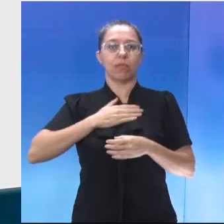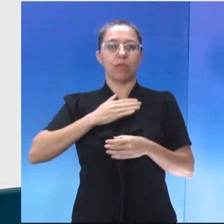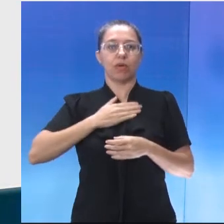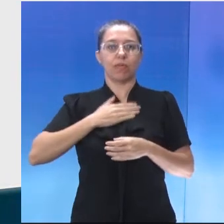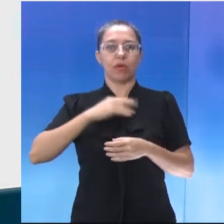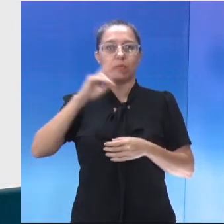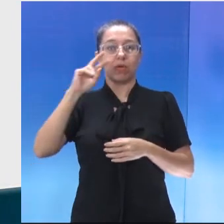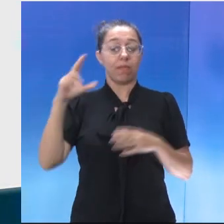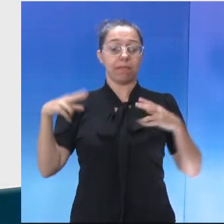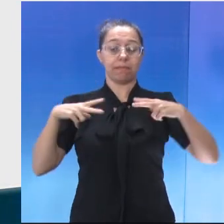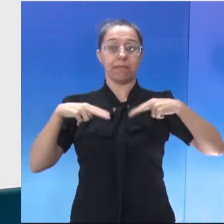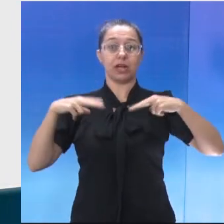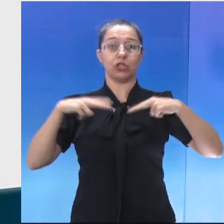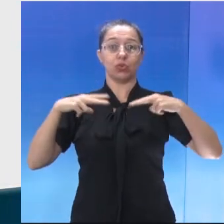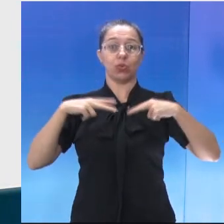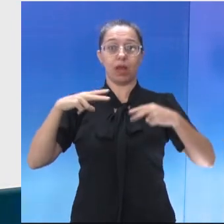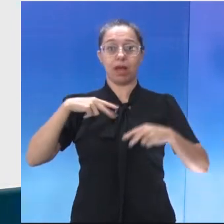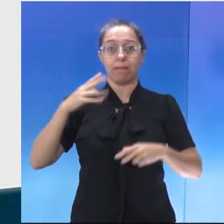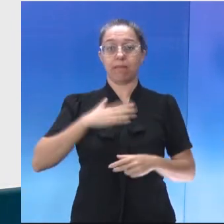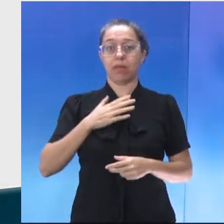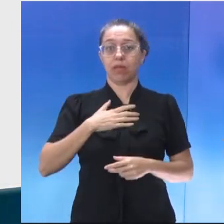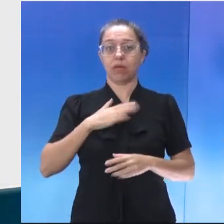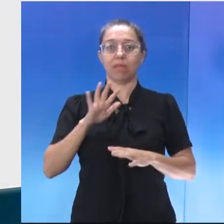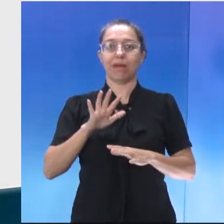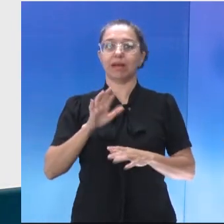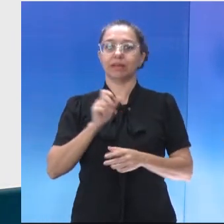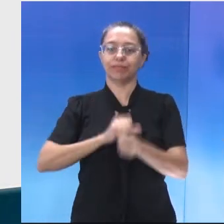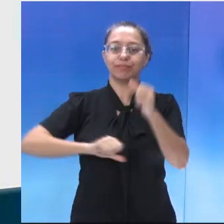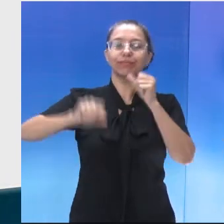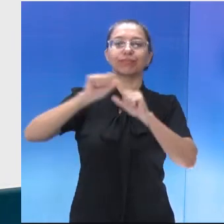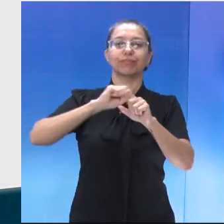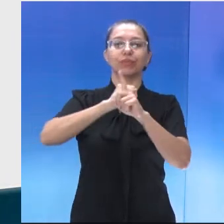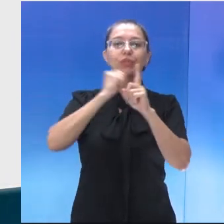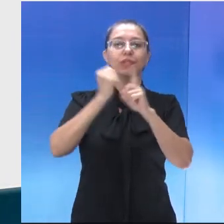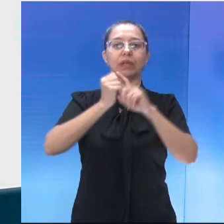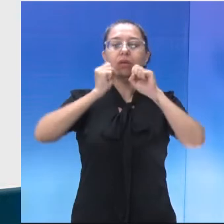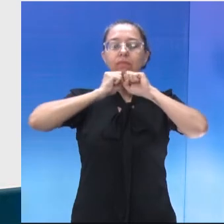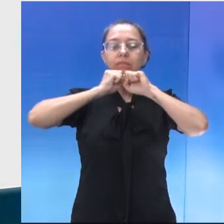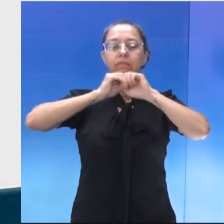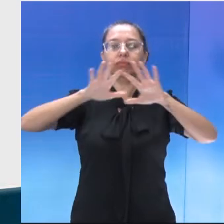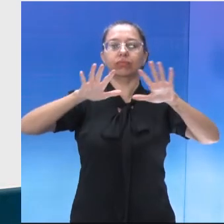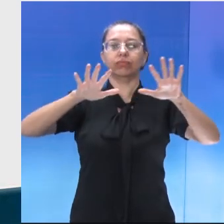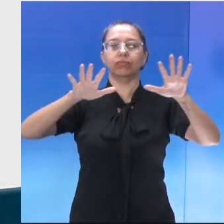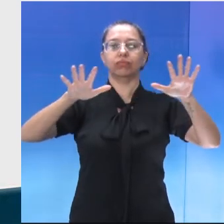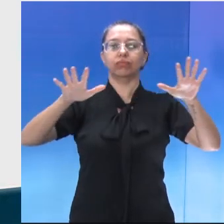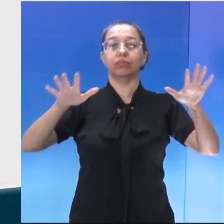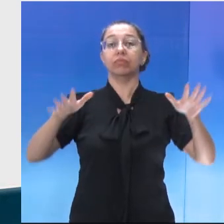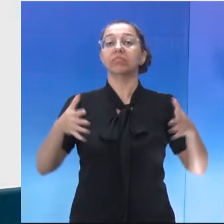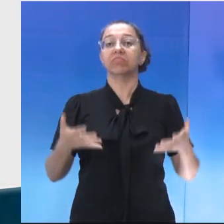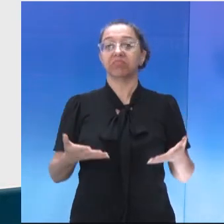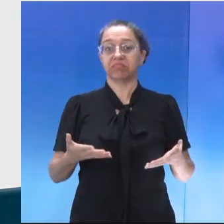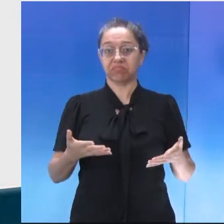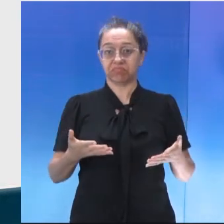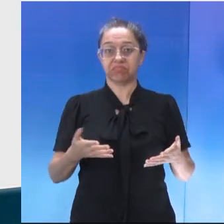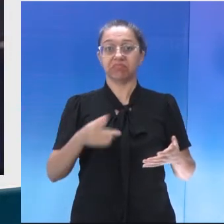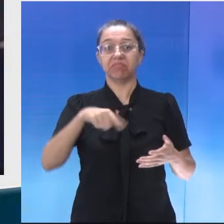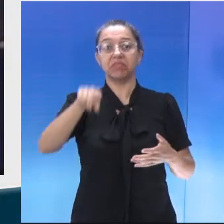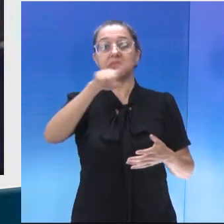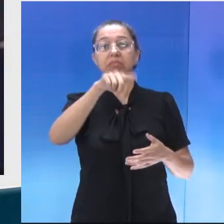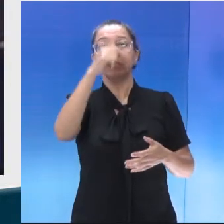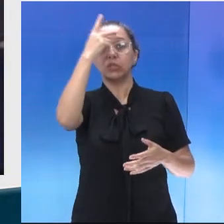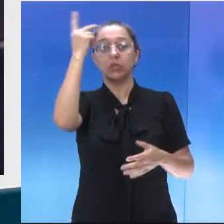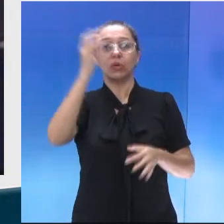social, diretamente dependente da força social moldada por ela, meninos, e julgada. Qual que é a